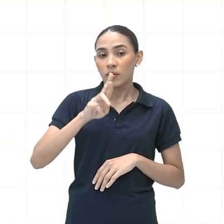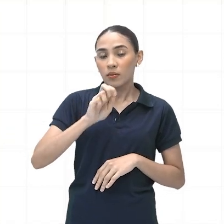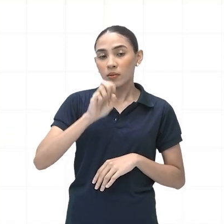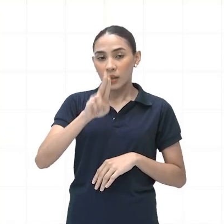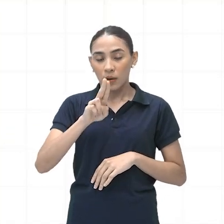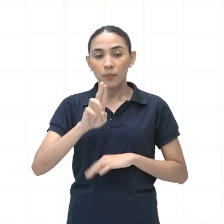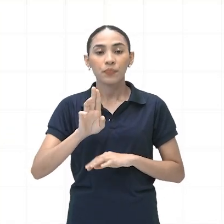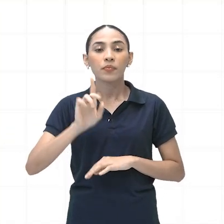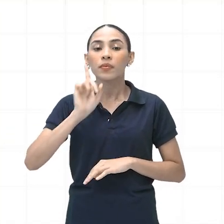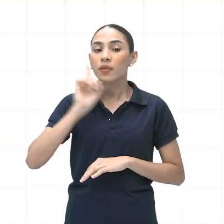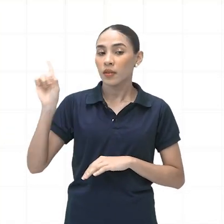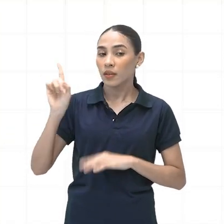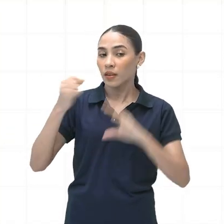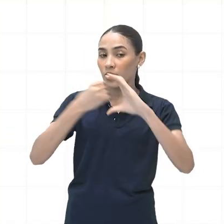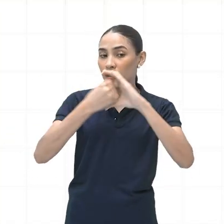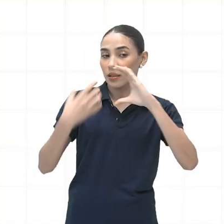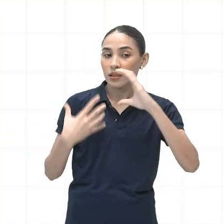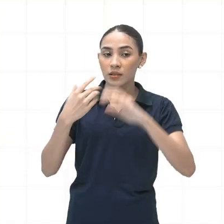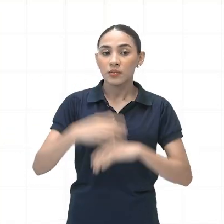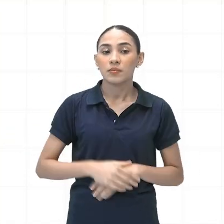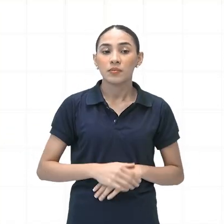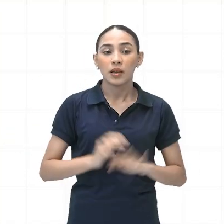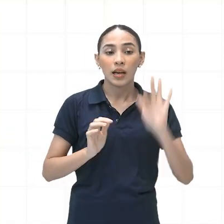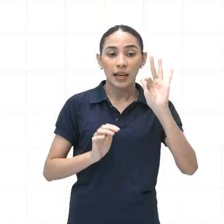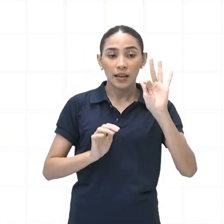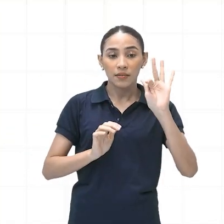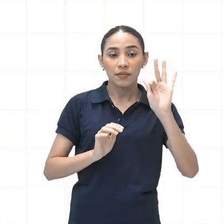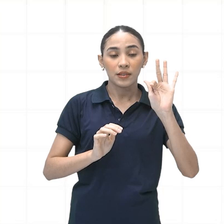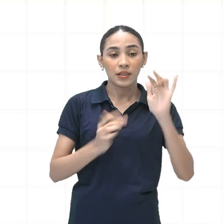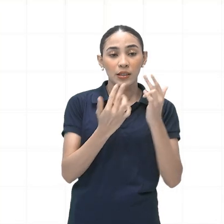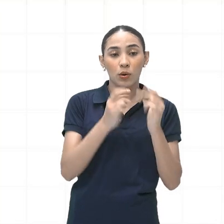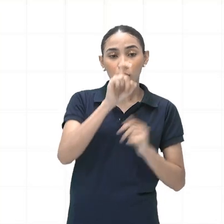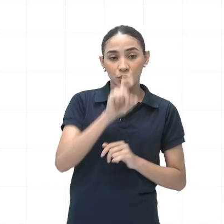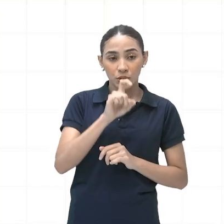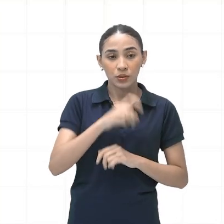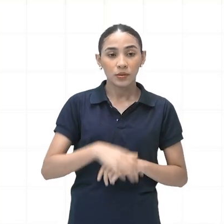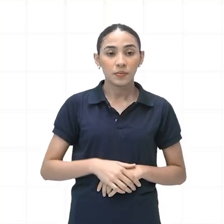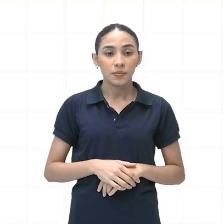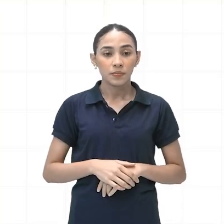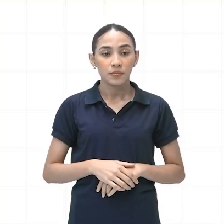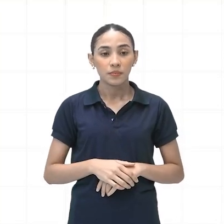ela vai ter essa cara aqui, ó, f de x